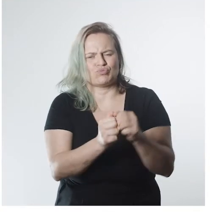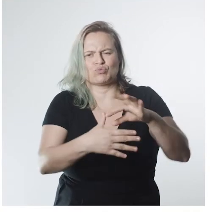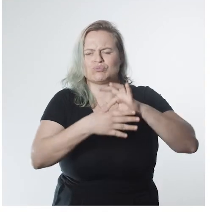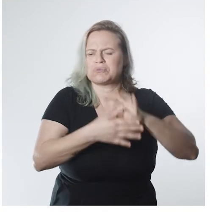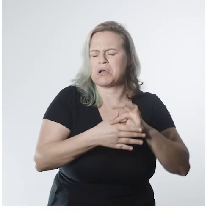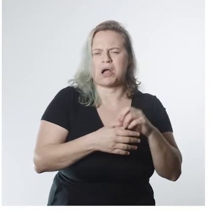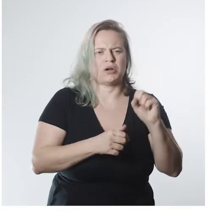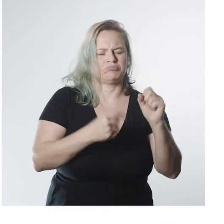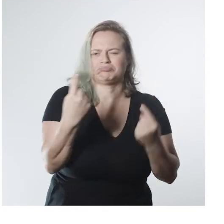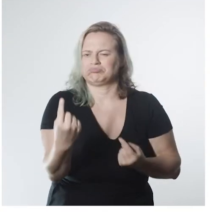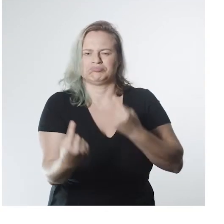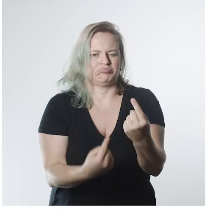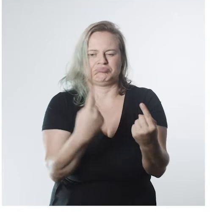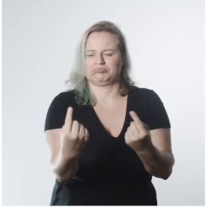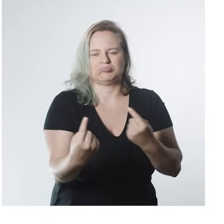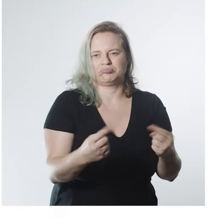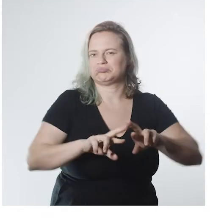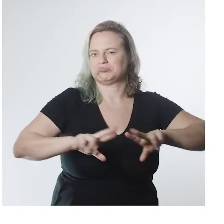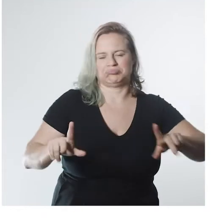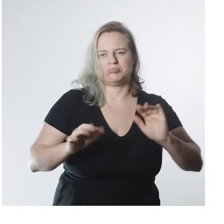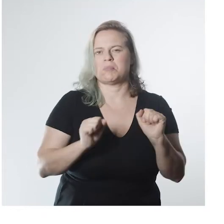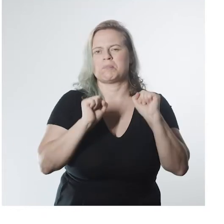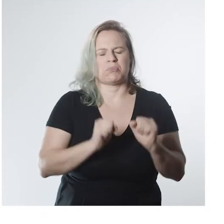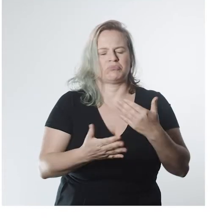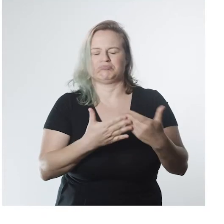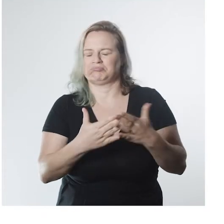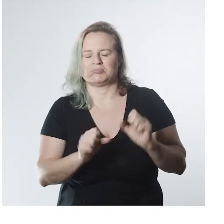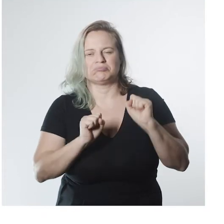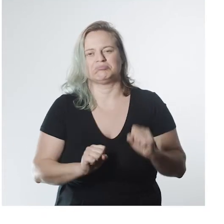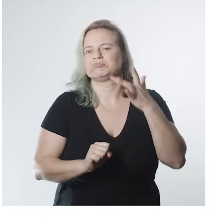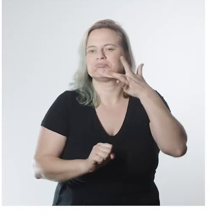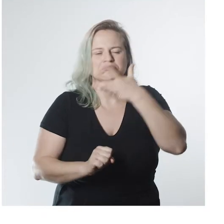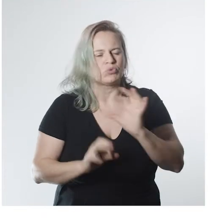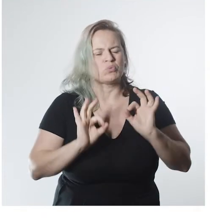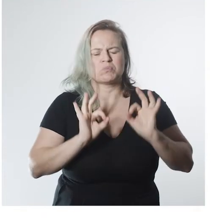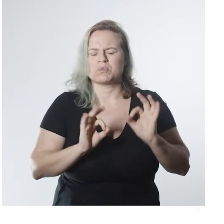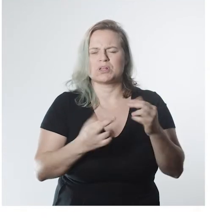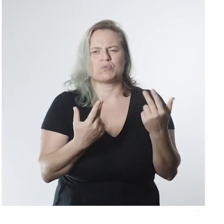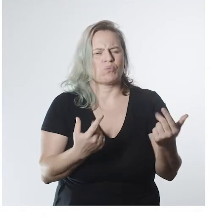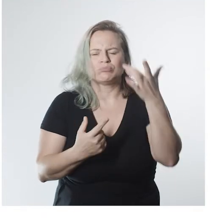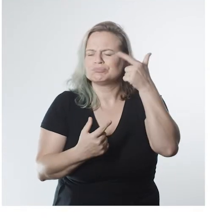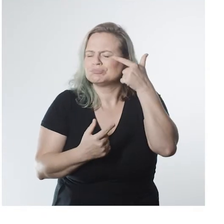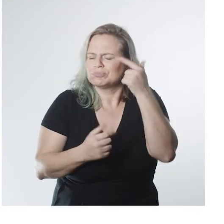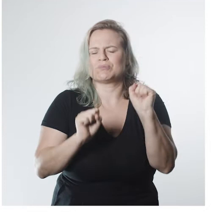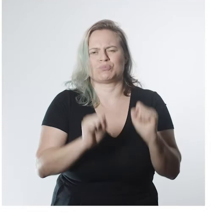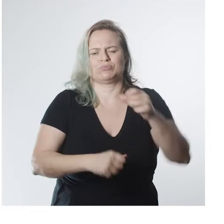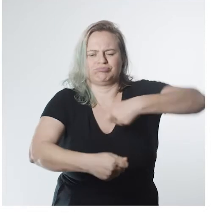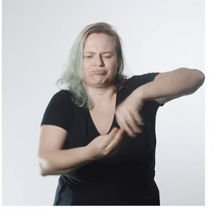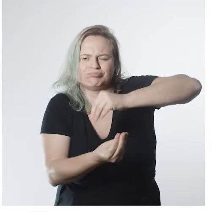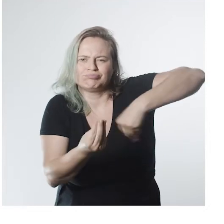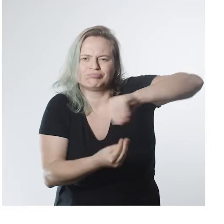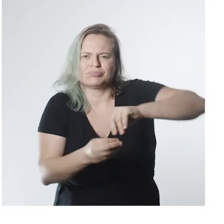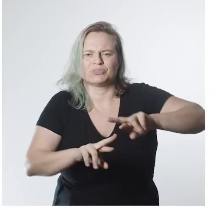ou com um ou com outro. Sim, fica extremamente saboroso. Tá? Cozinha asiática mistura muito isso, né? Essa questão dos